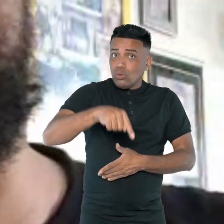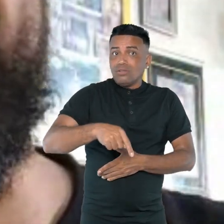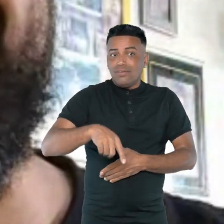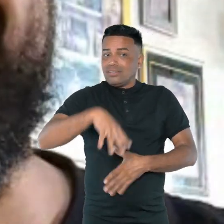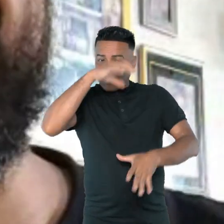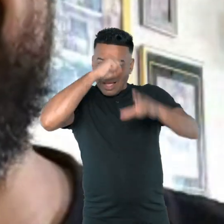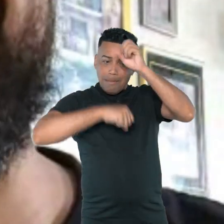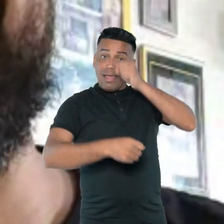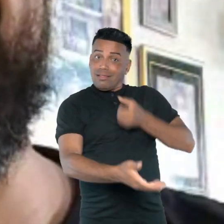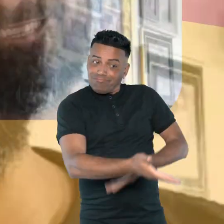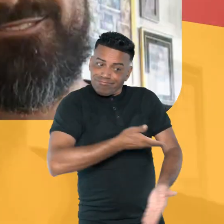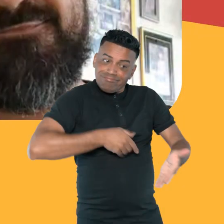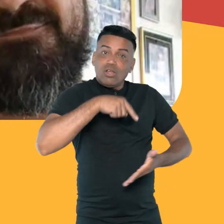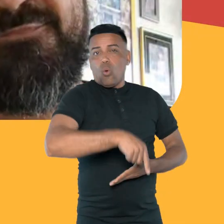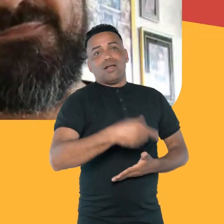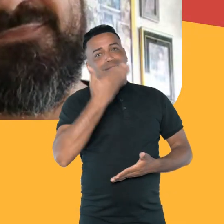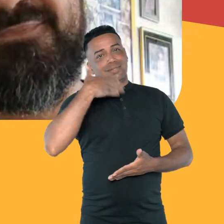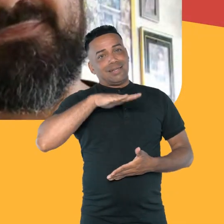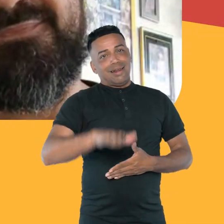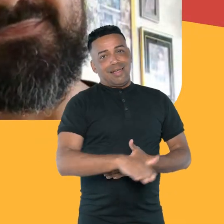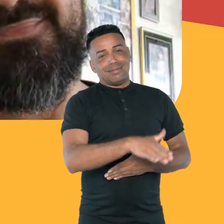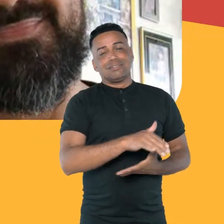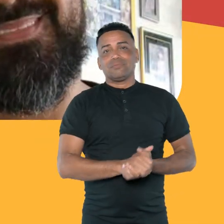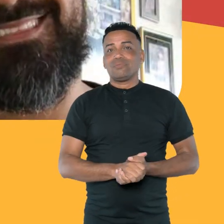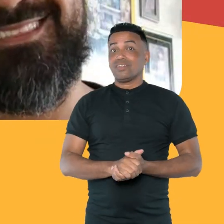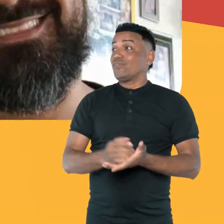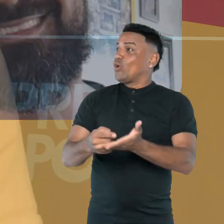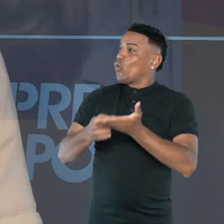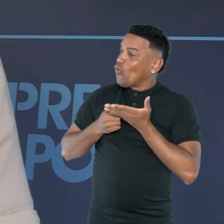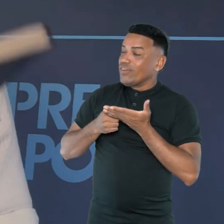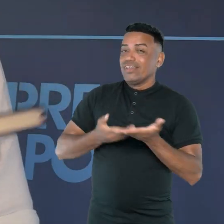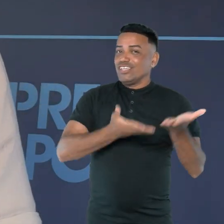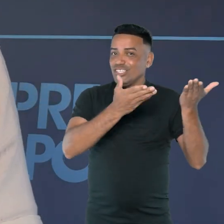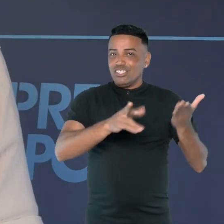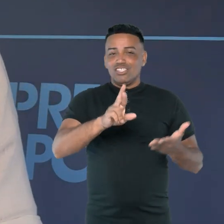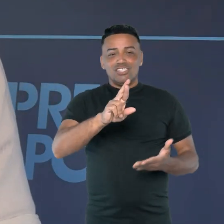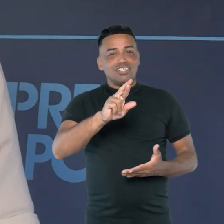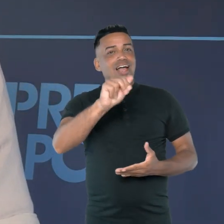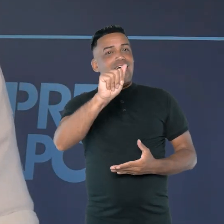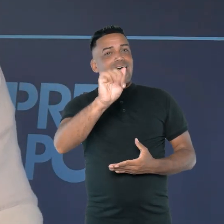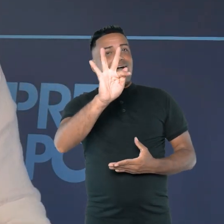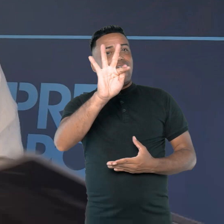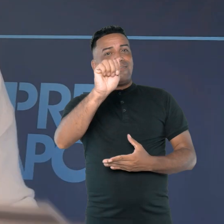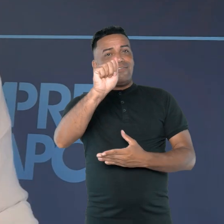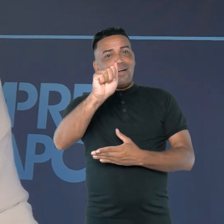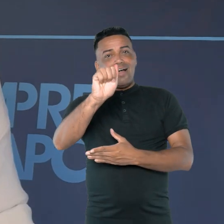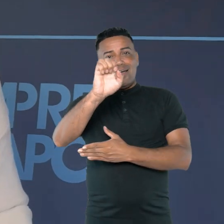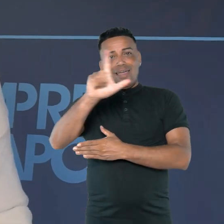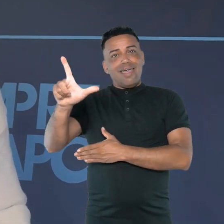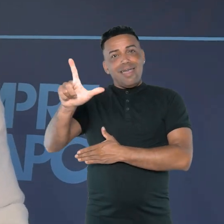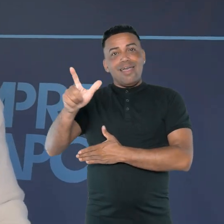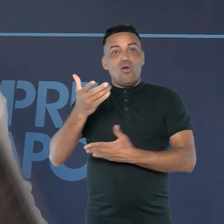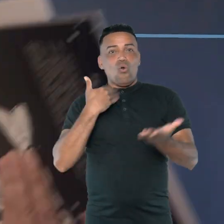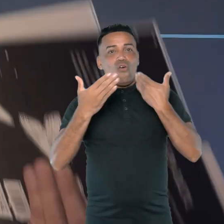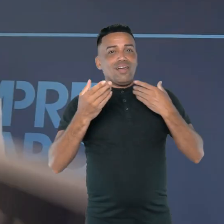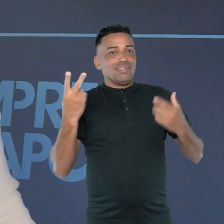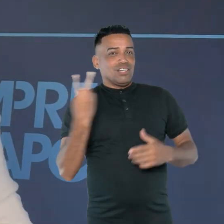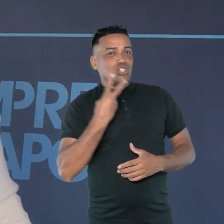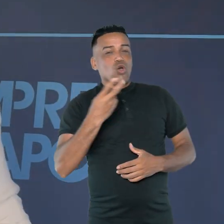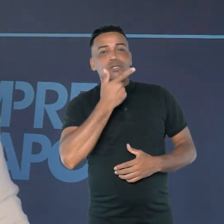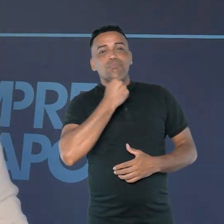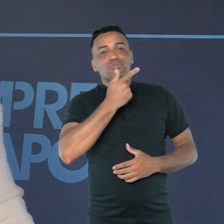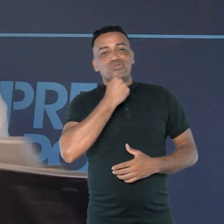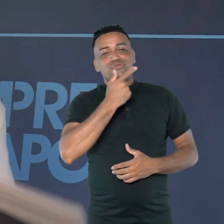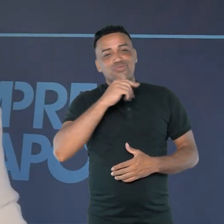gente aprenda com elas. Fica o convite do nosso menino Rafael, uma conversa entre meninos aqui. Quero te